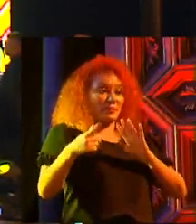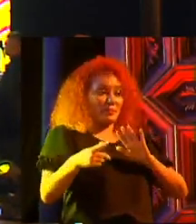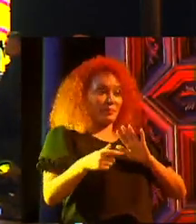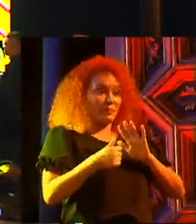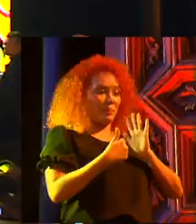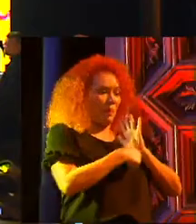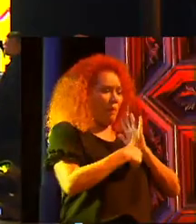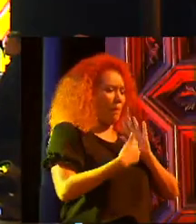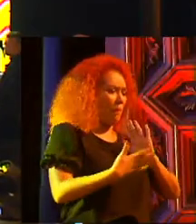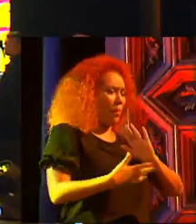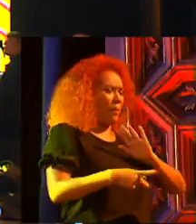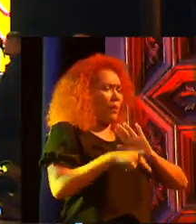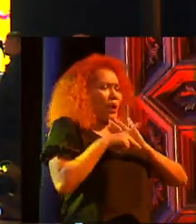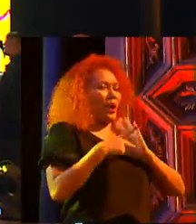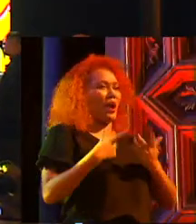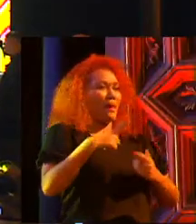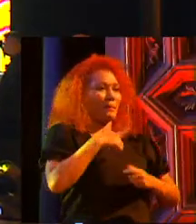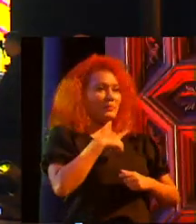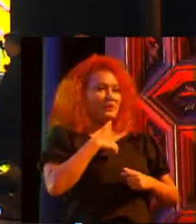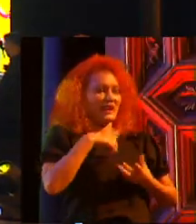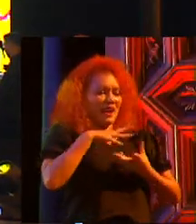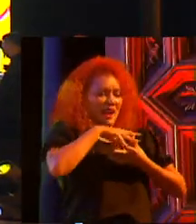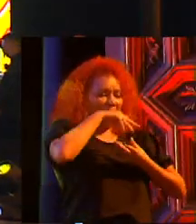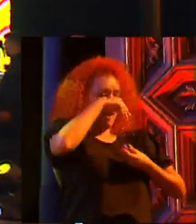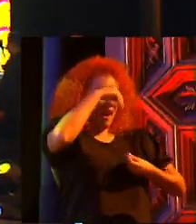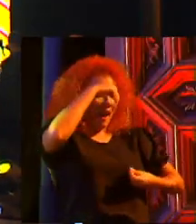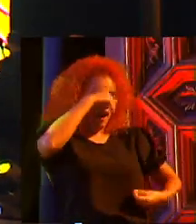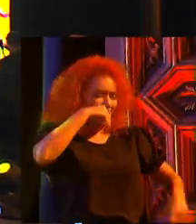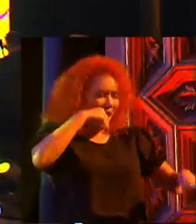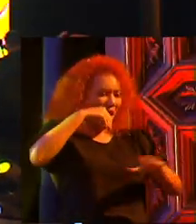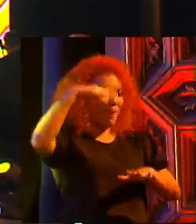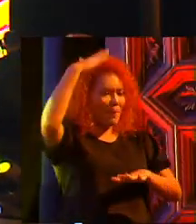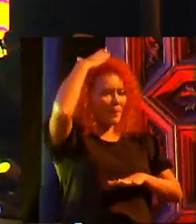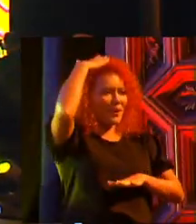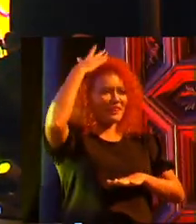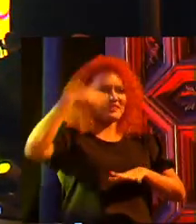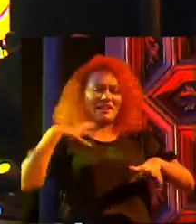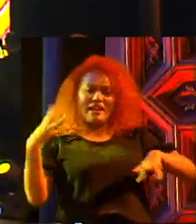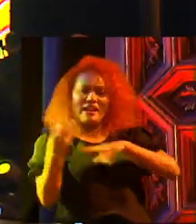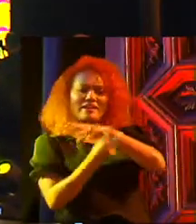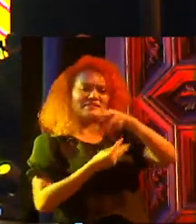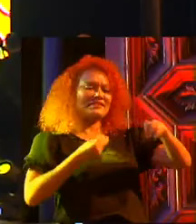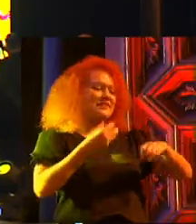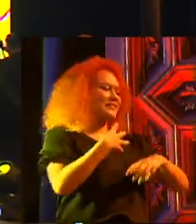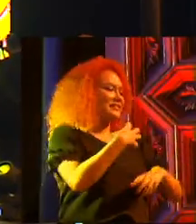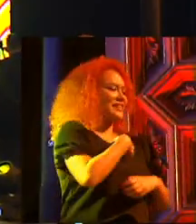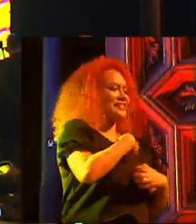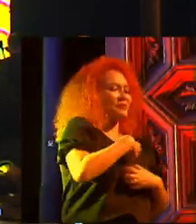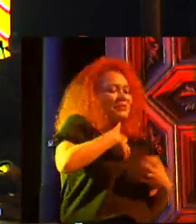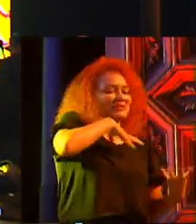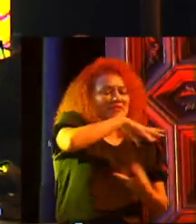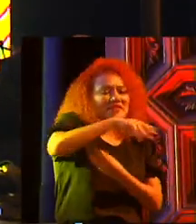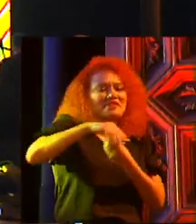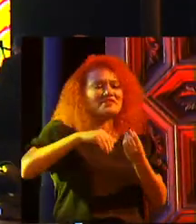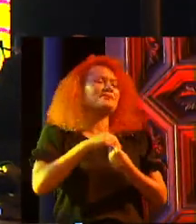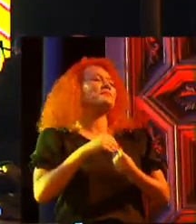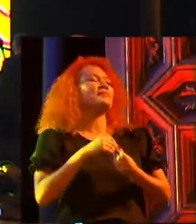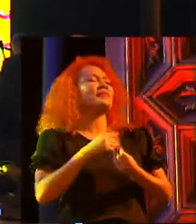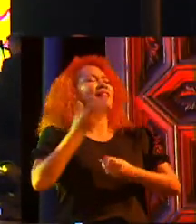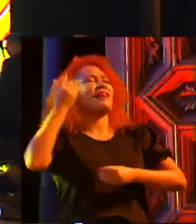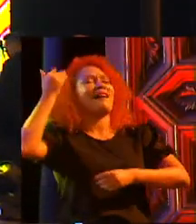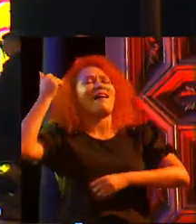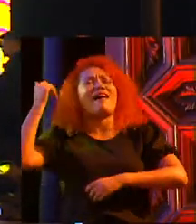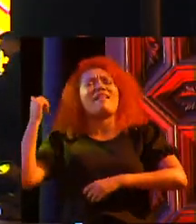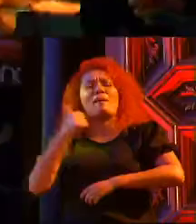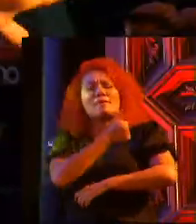do paraense, carrega consigo uma fusão de ritmos, de sentimentos. Desde os anos 80,